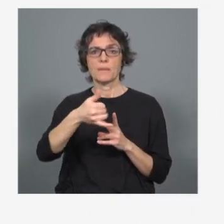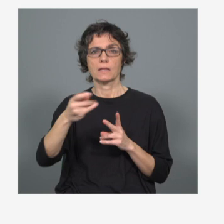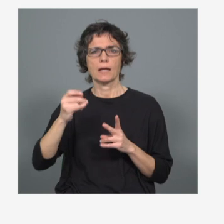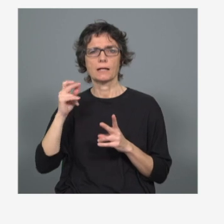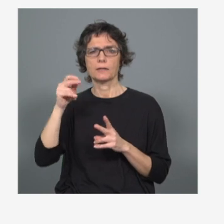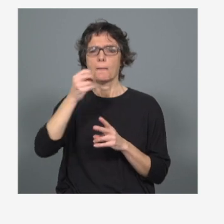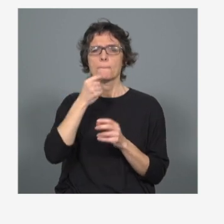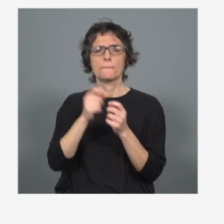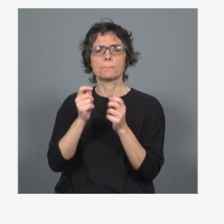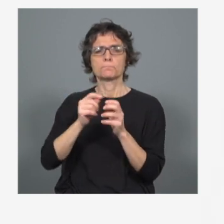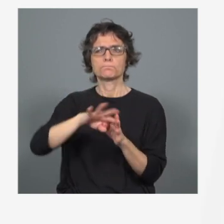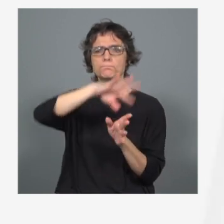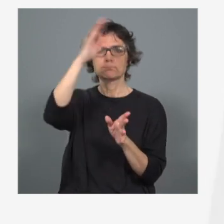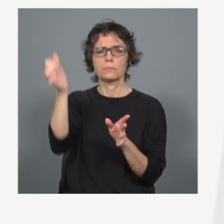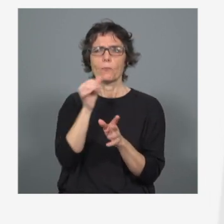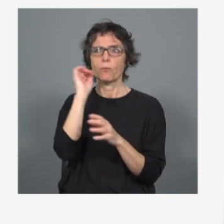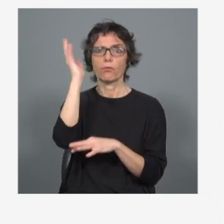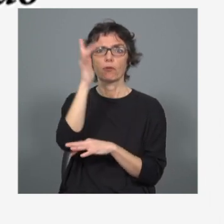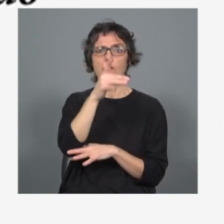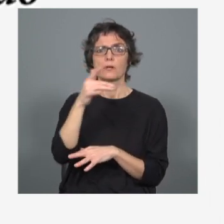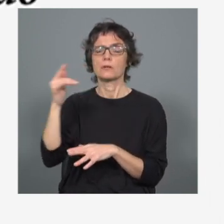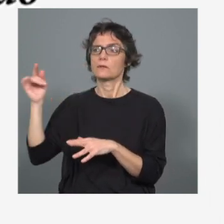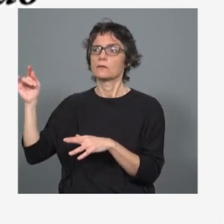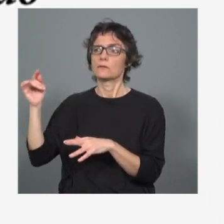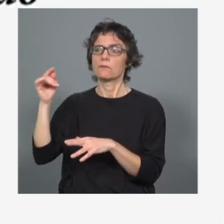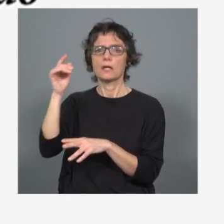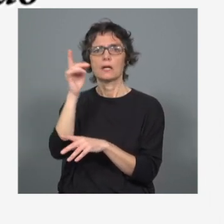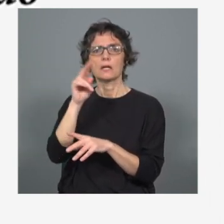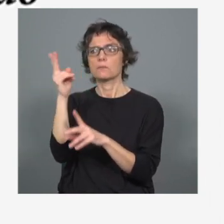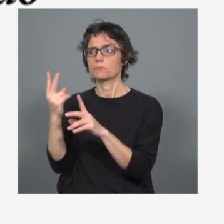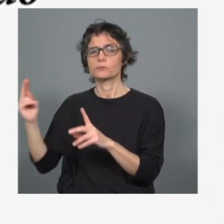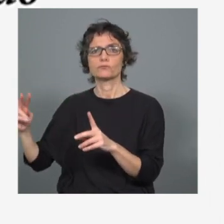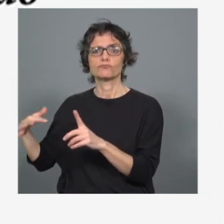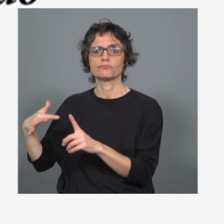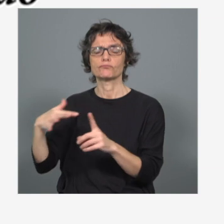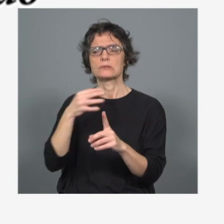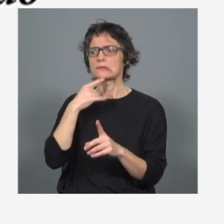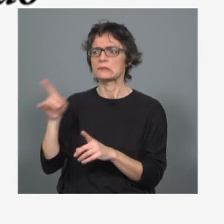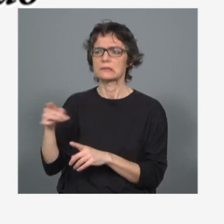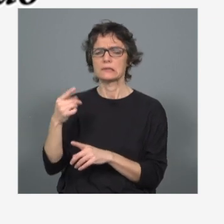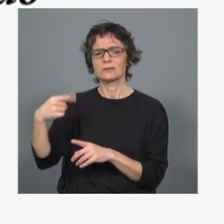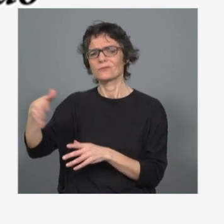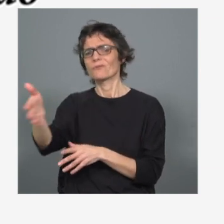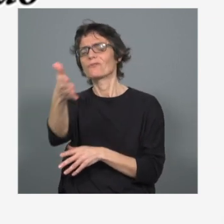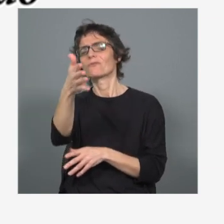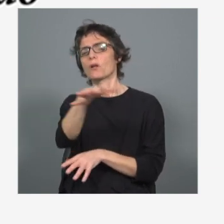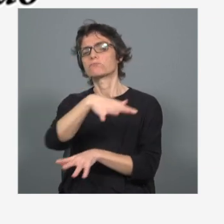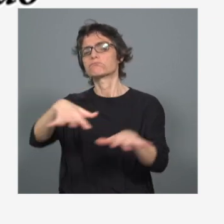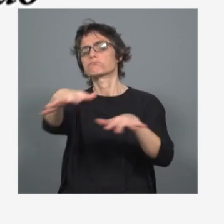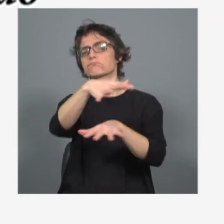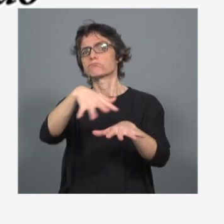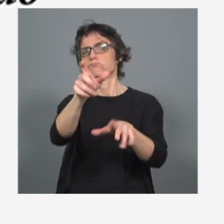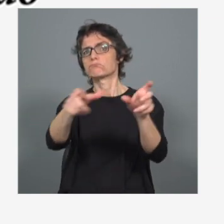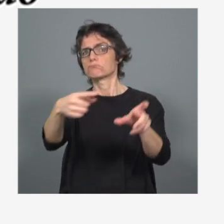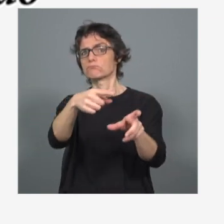enviou 2 dos seus discípulos e disse-lhes: Ide à povoação que está na vossa frente, e imediatamente, ao